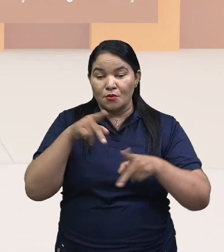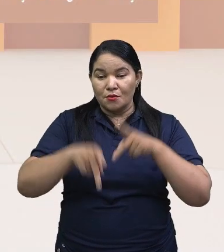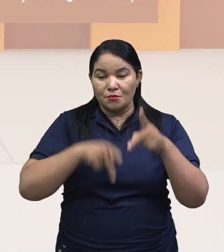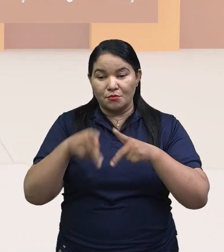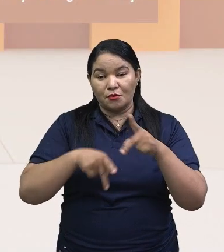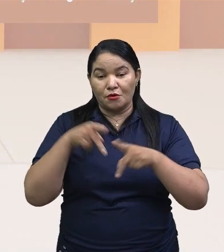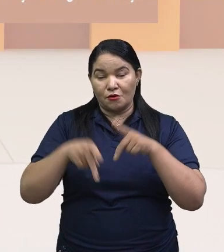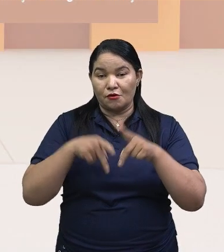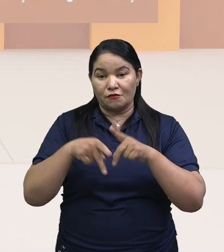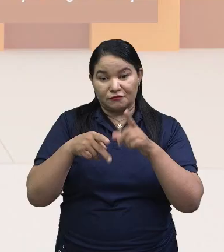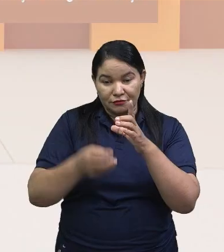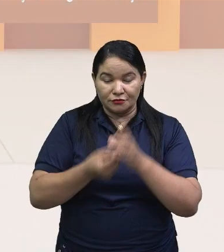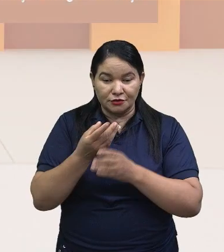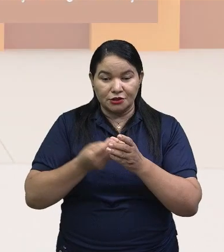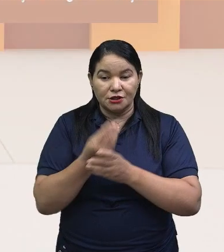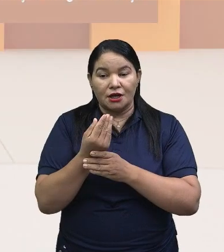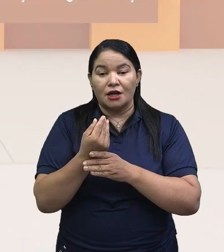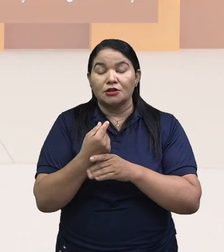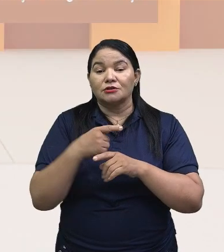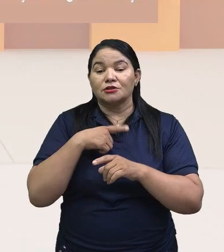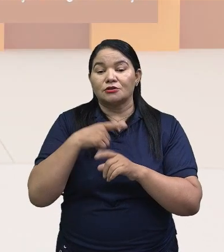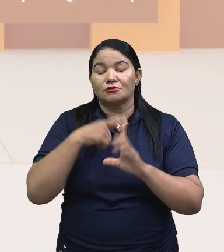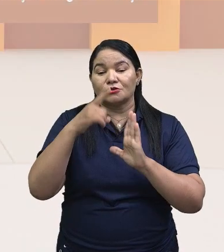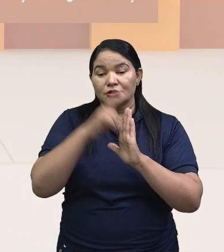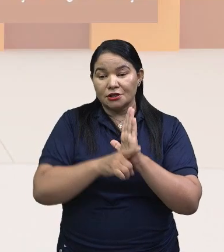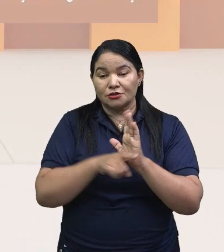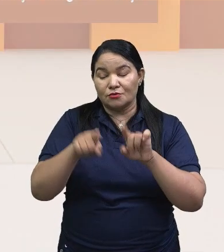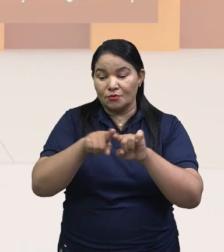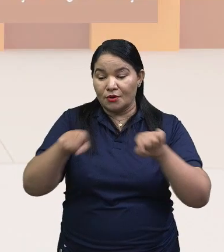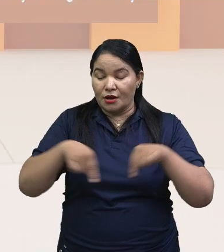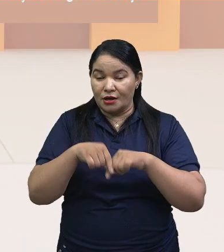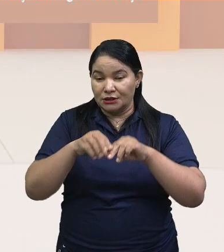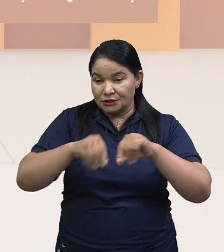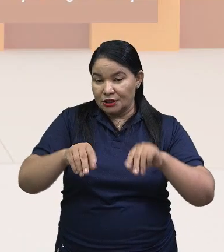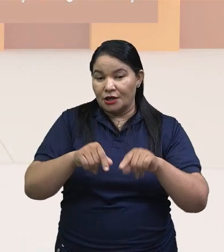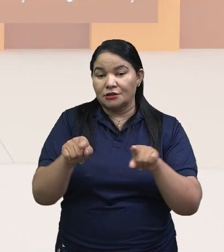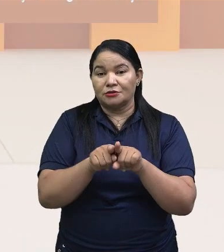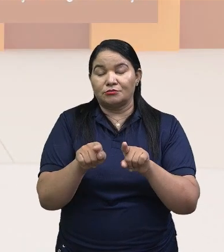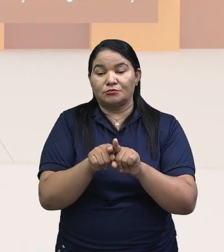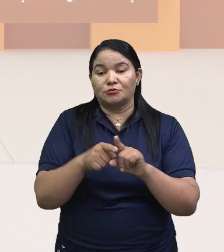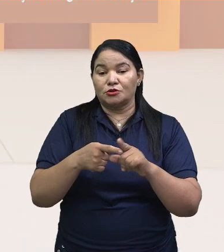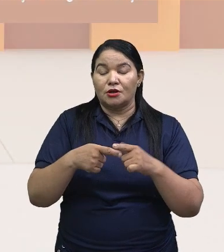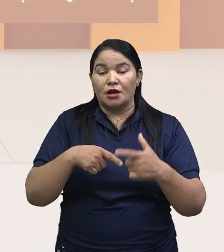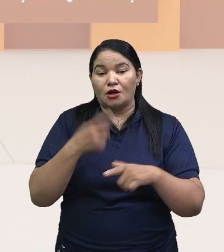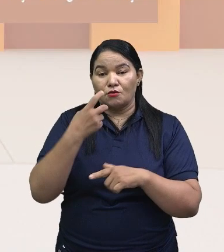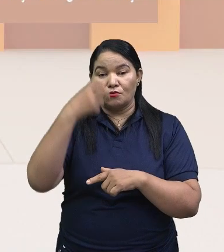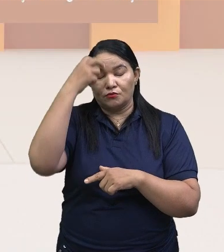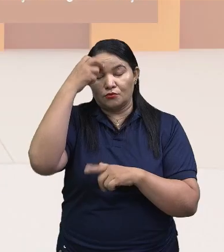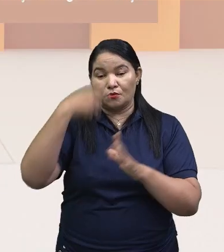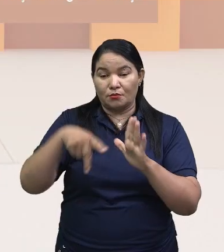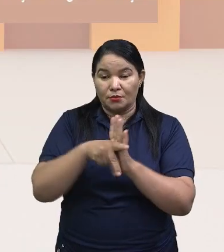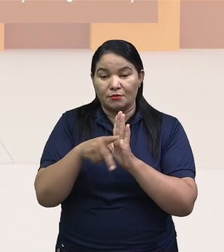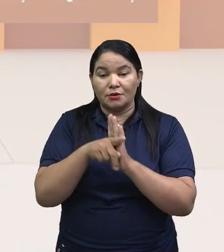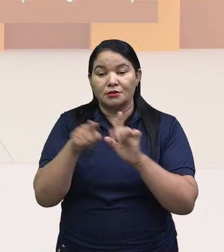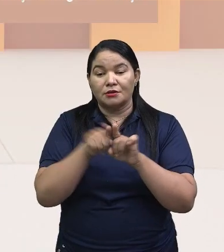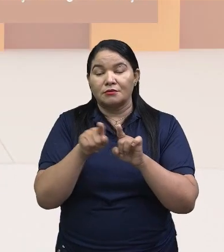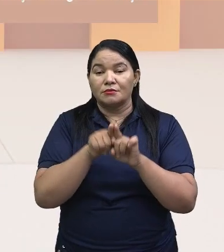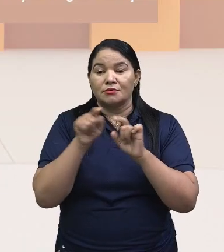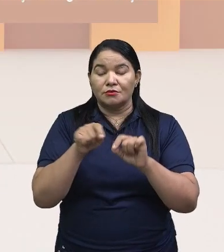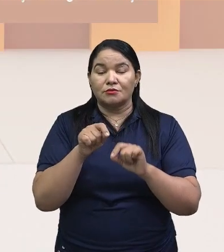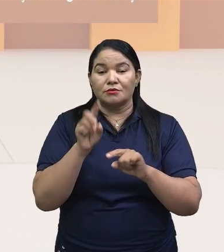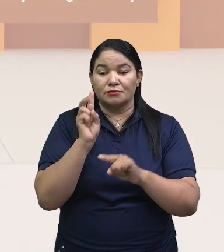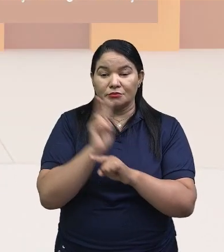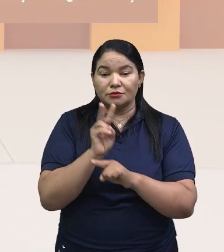povos originários, incluindo o direito à terra, à preservação de suas culturas e ao respeito